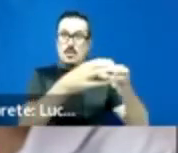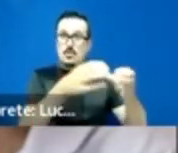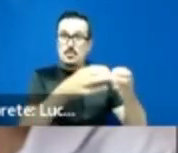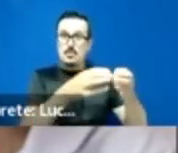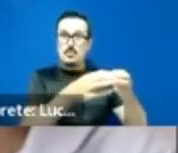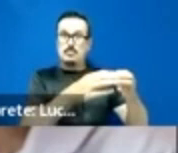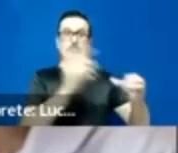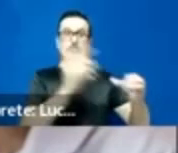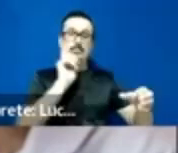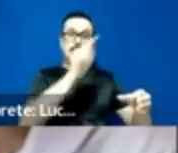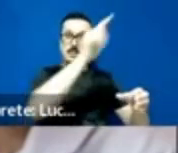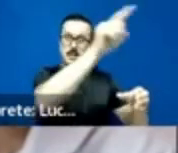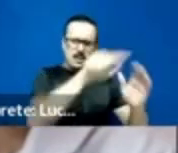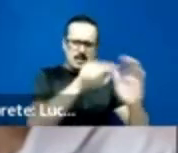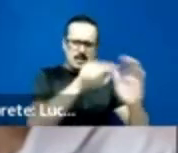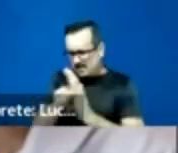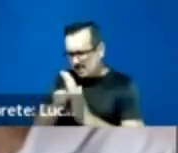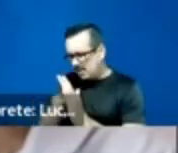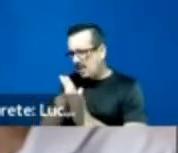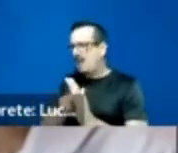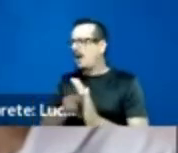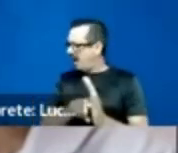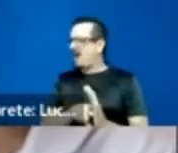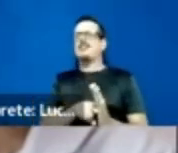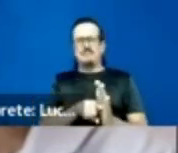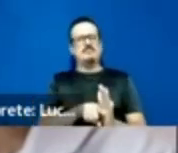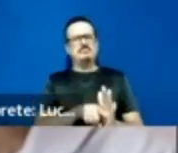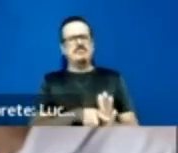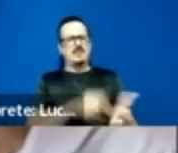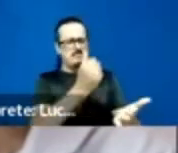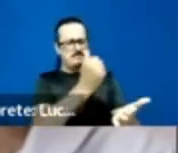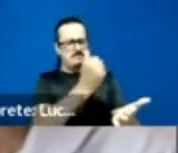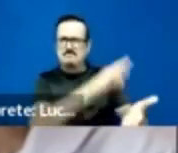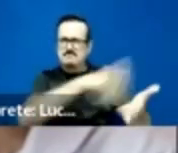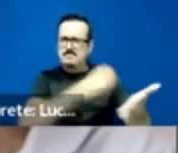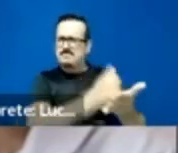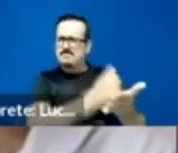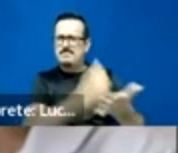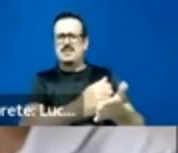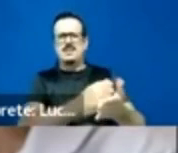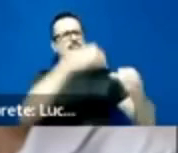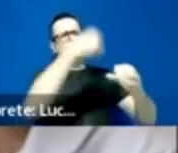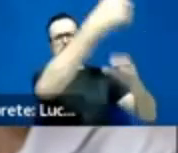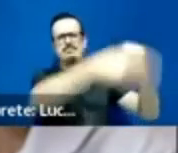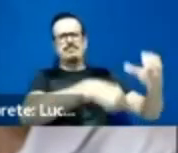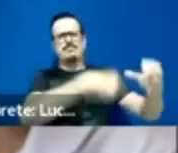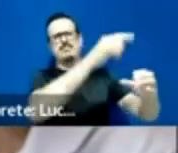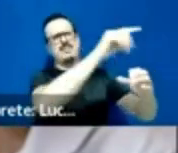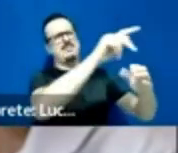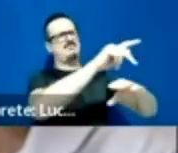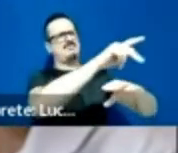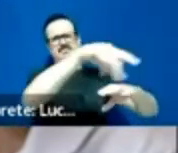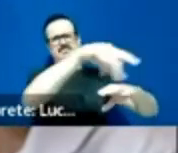avaliação e foi devidamente publicado nas melhores bases internacionais. E nesse ponto eu